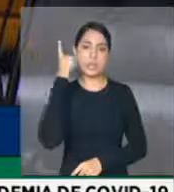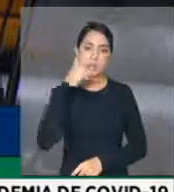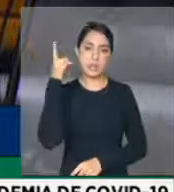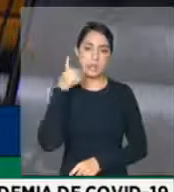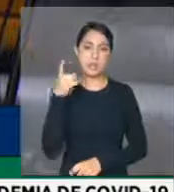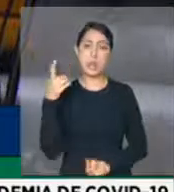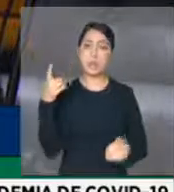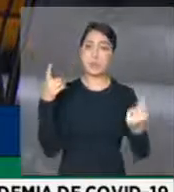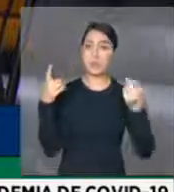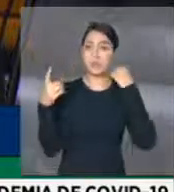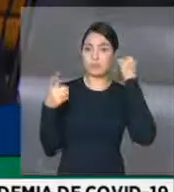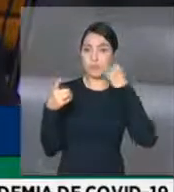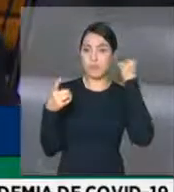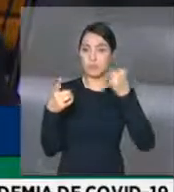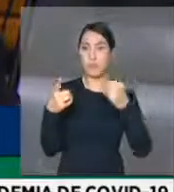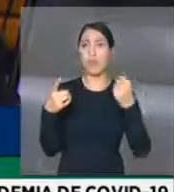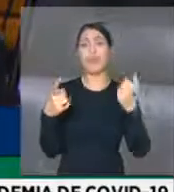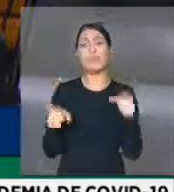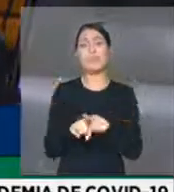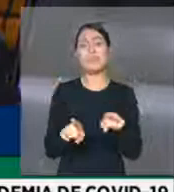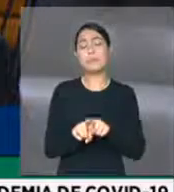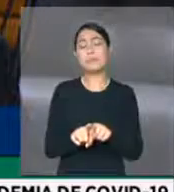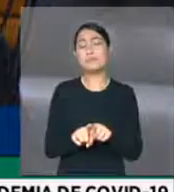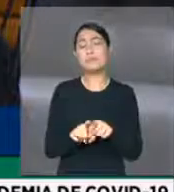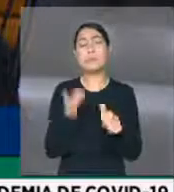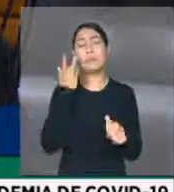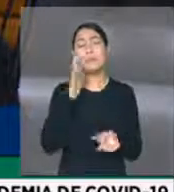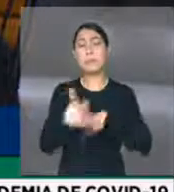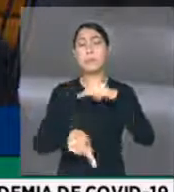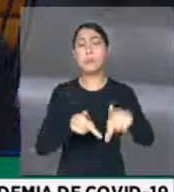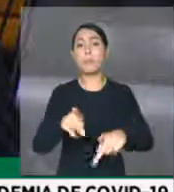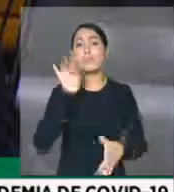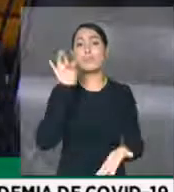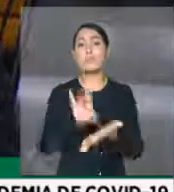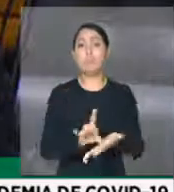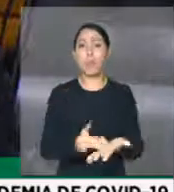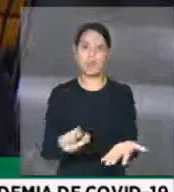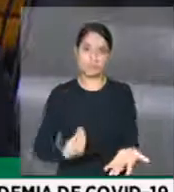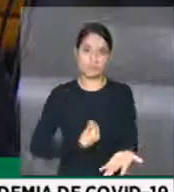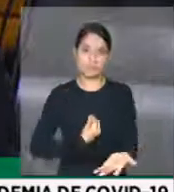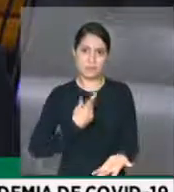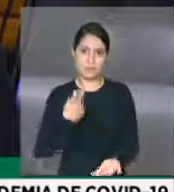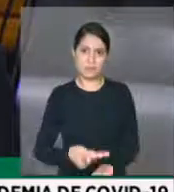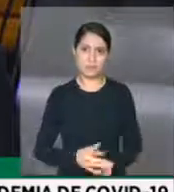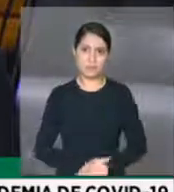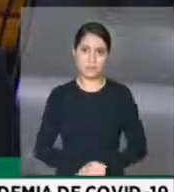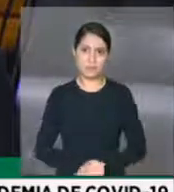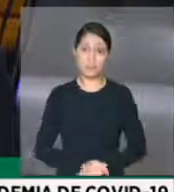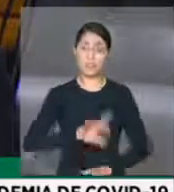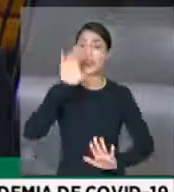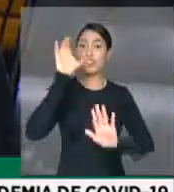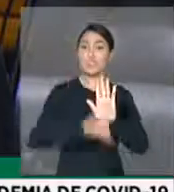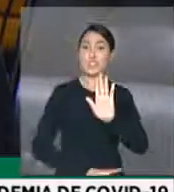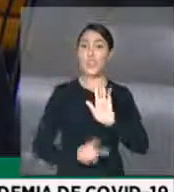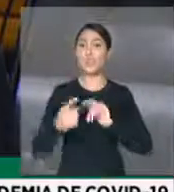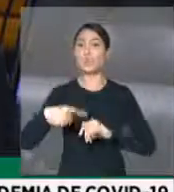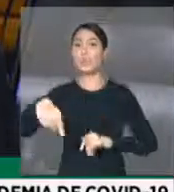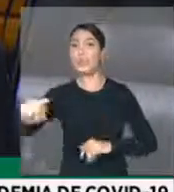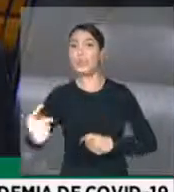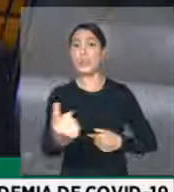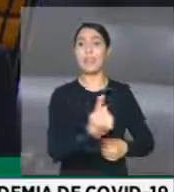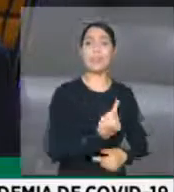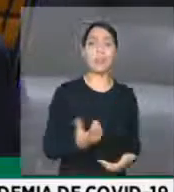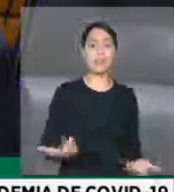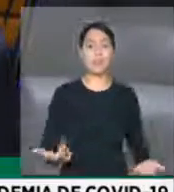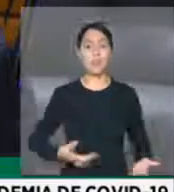que estão distantes da realidade da população. O direito de ir e vir, o direito de fazer alguma coisa na